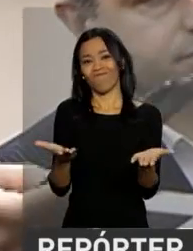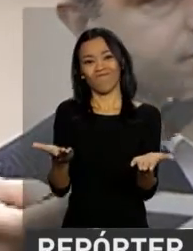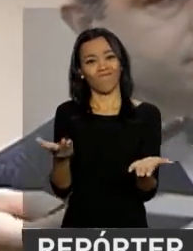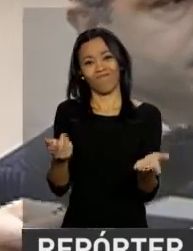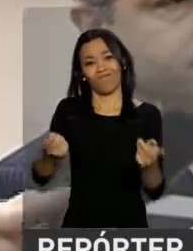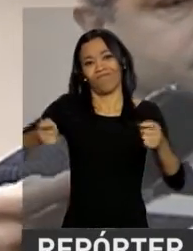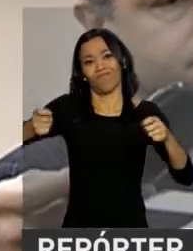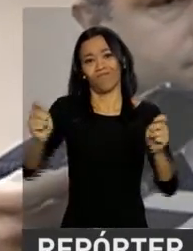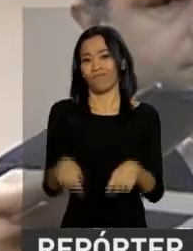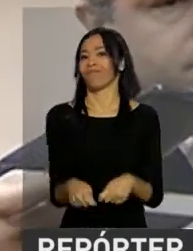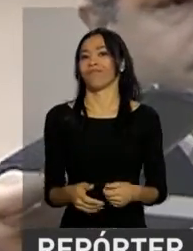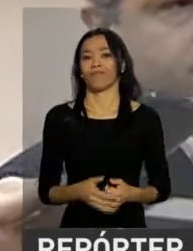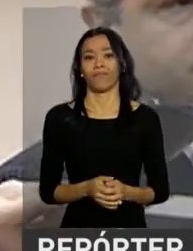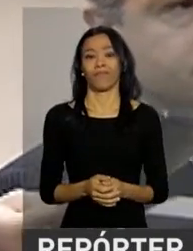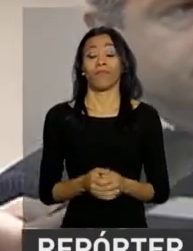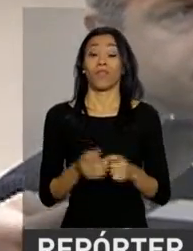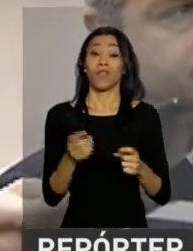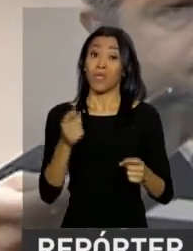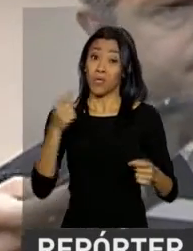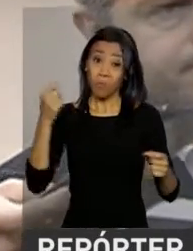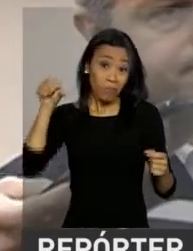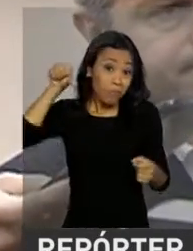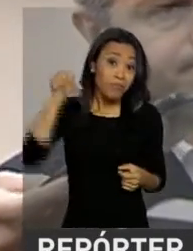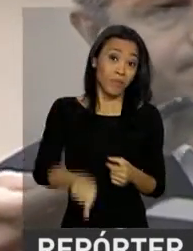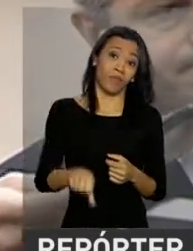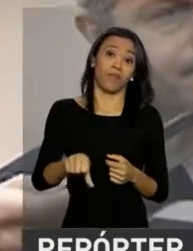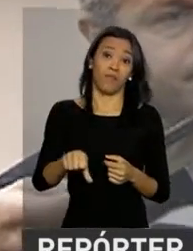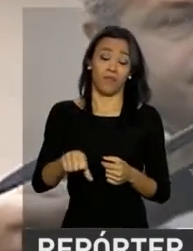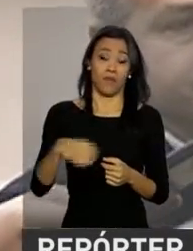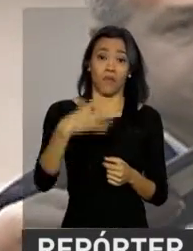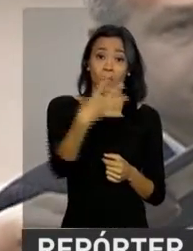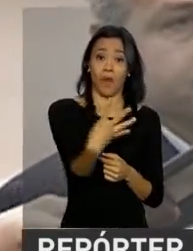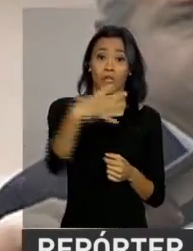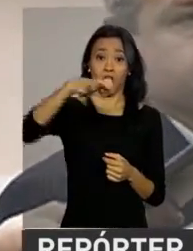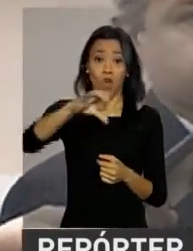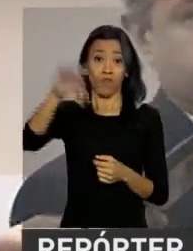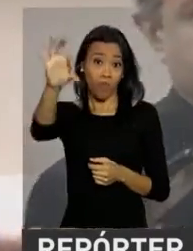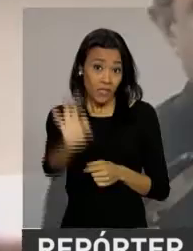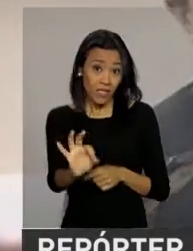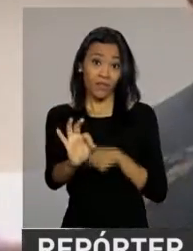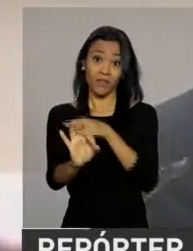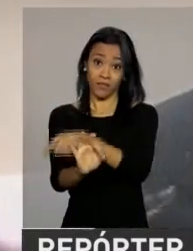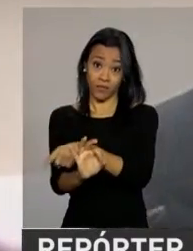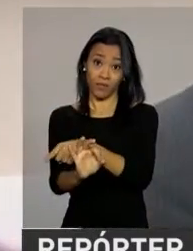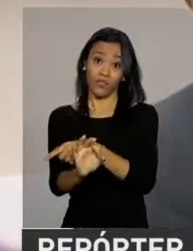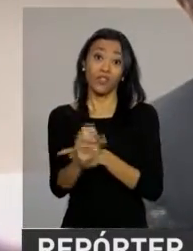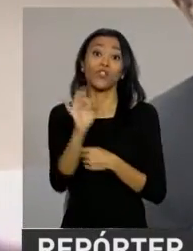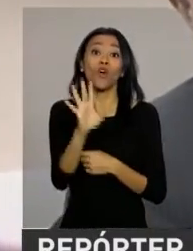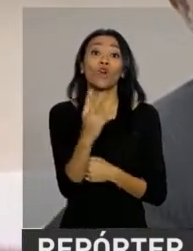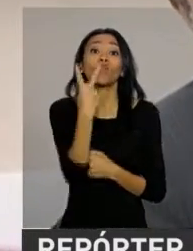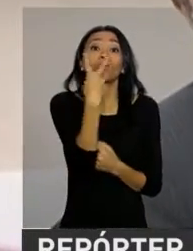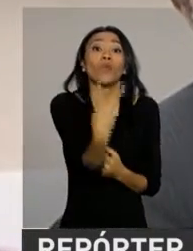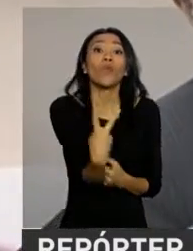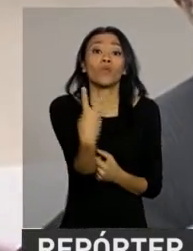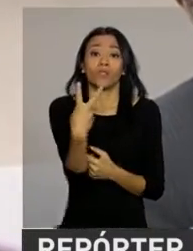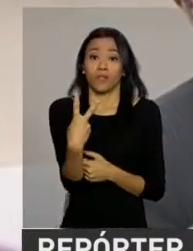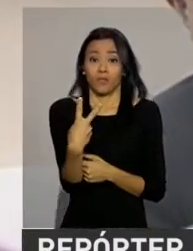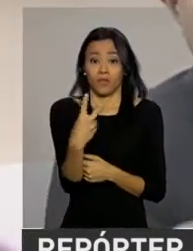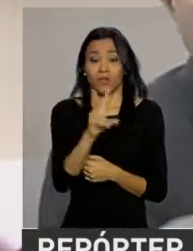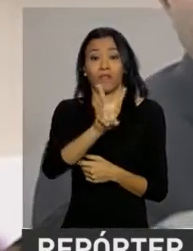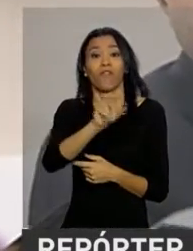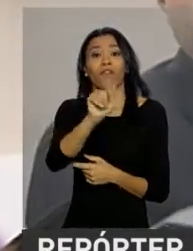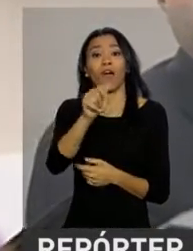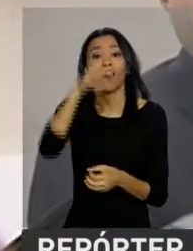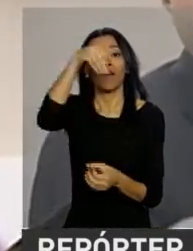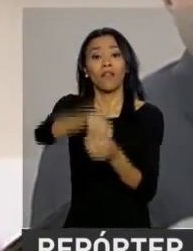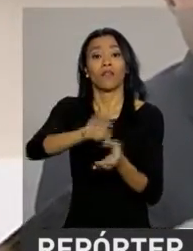o que é mais grave 49 por cento para indicar dois lugares no conselho de administração que